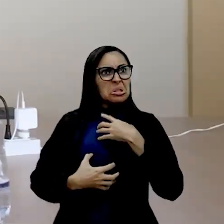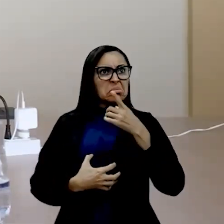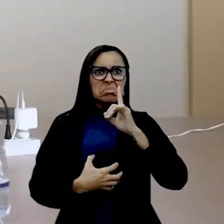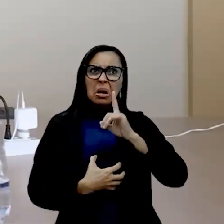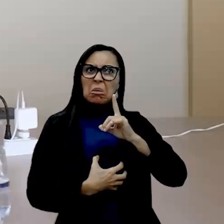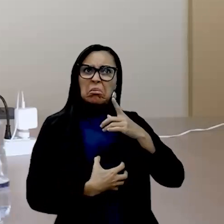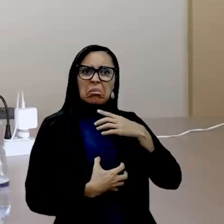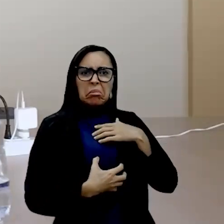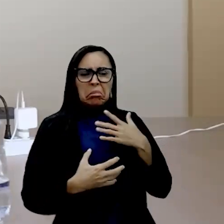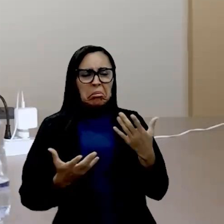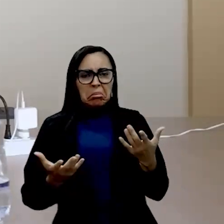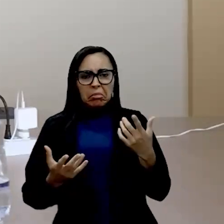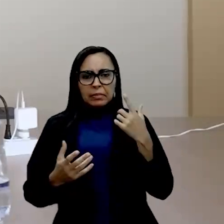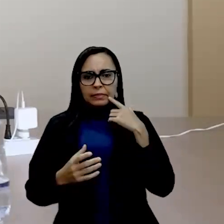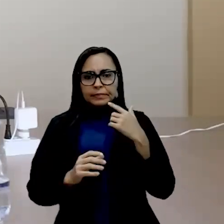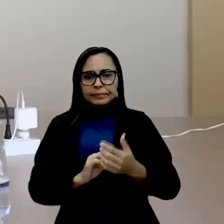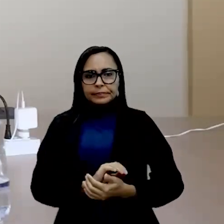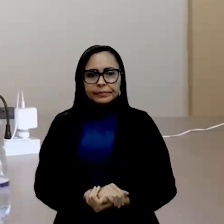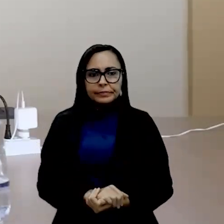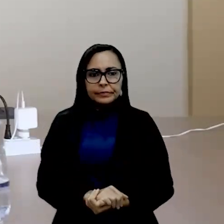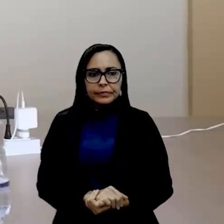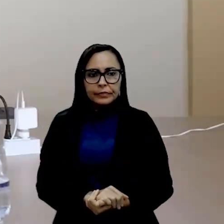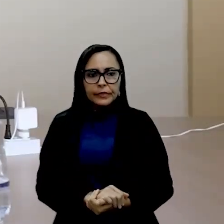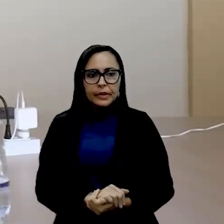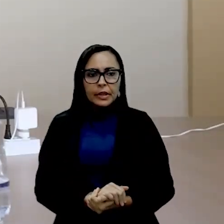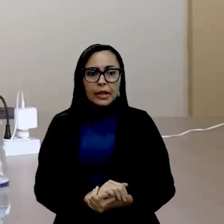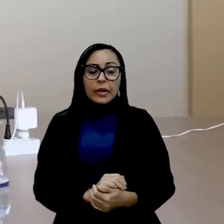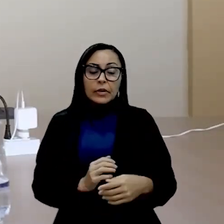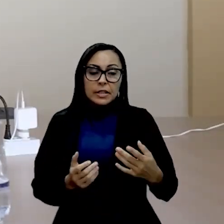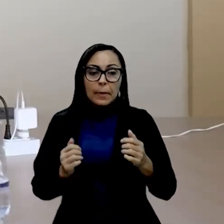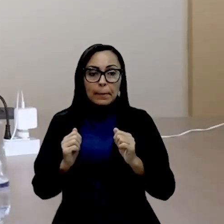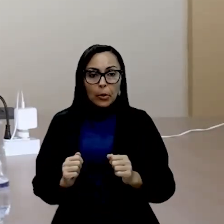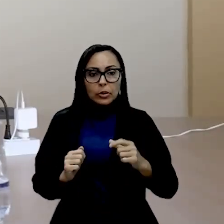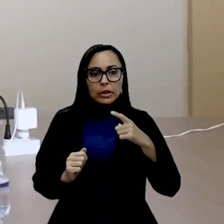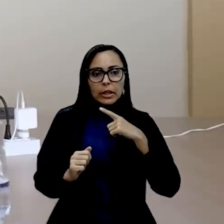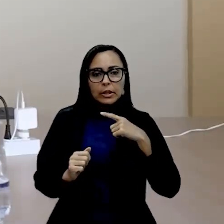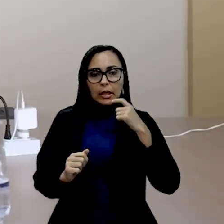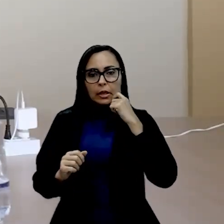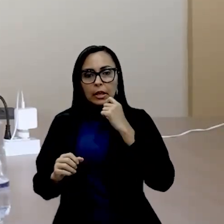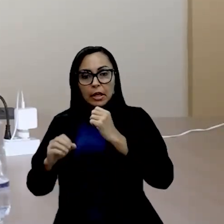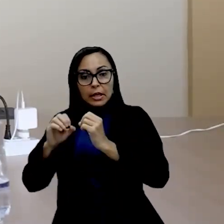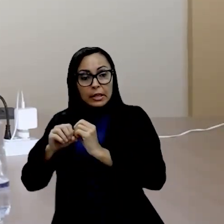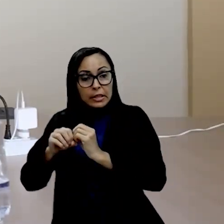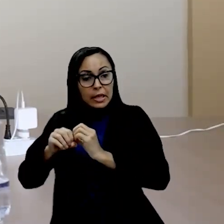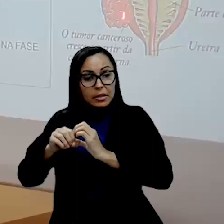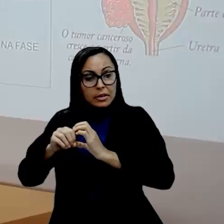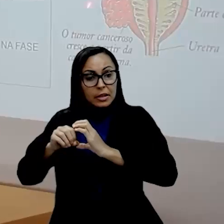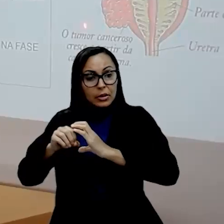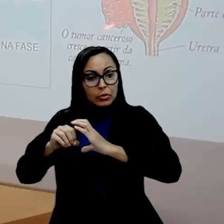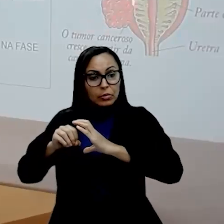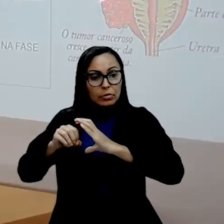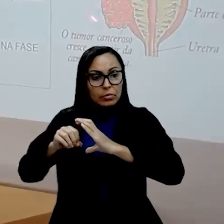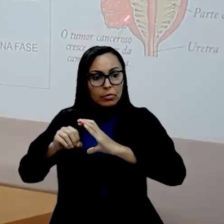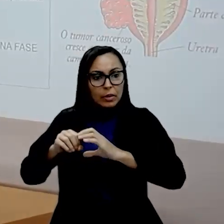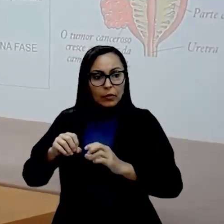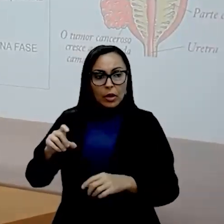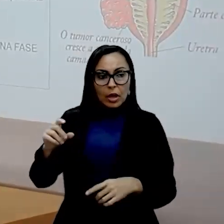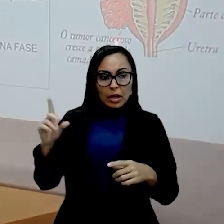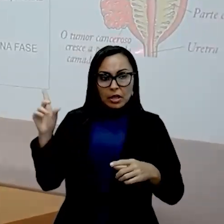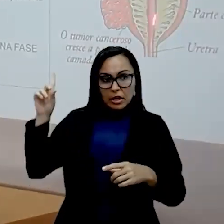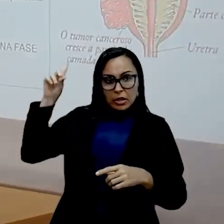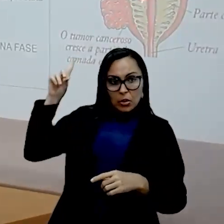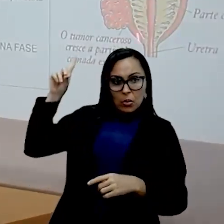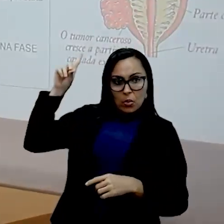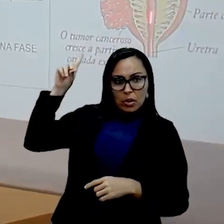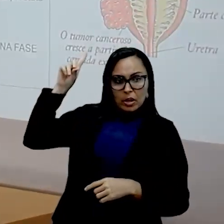realmente não sente nada. Você pode ter um tumor como esse aqui, tá? Que está crescendo para fora da próstata, tá? Que não